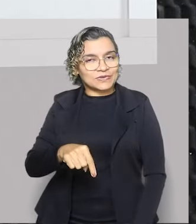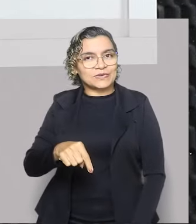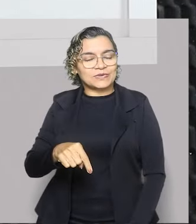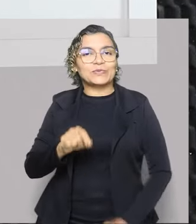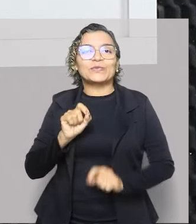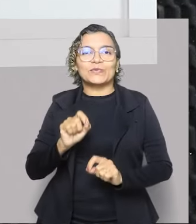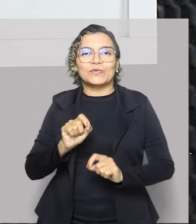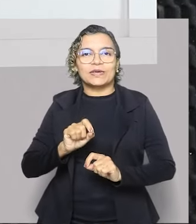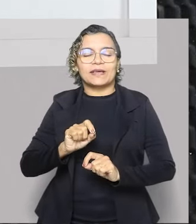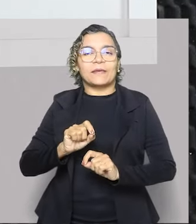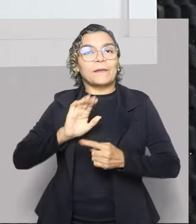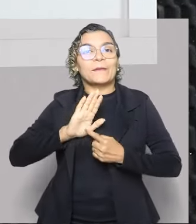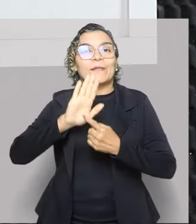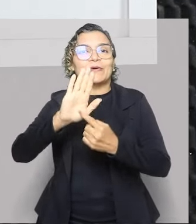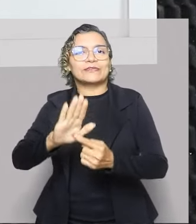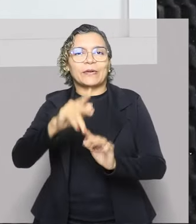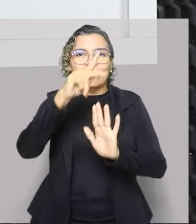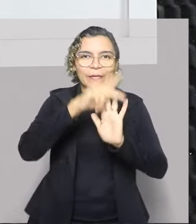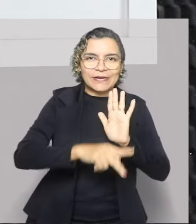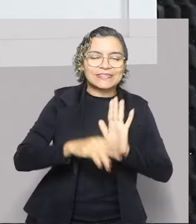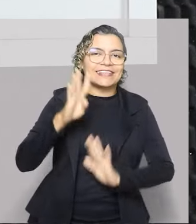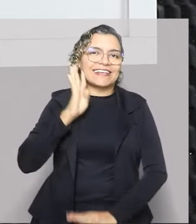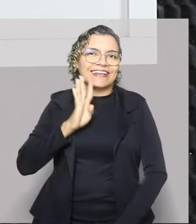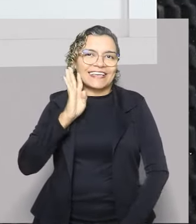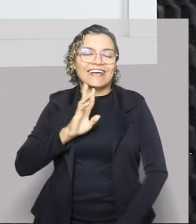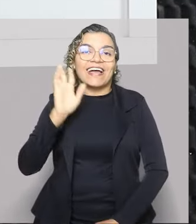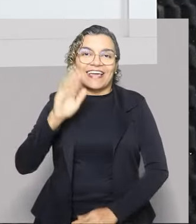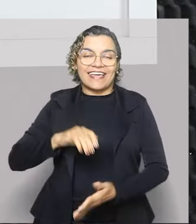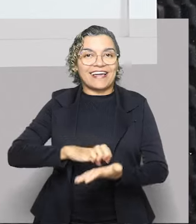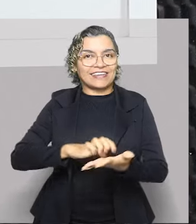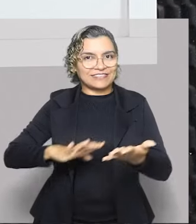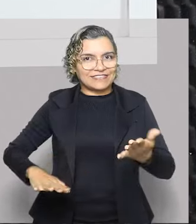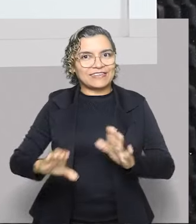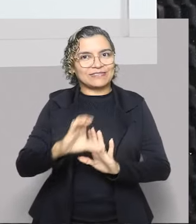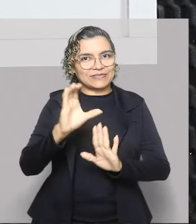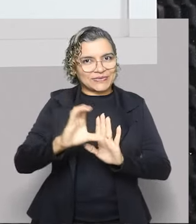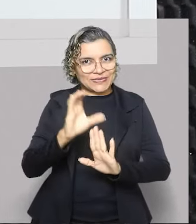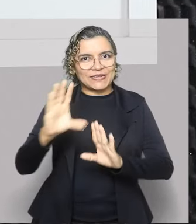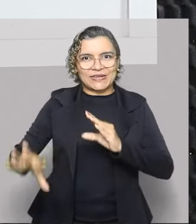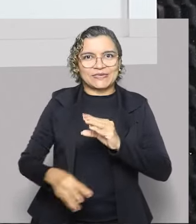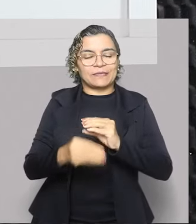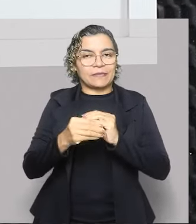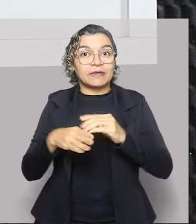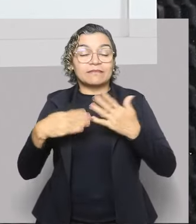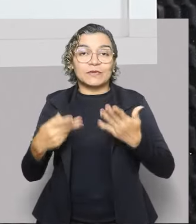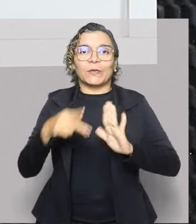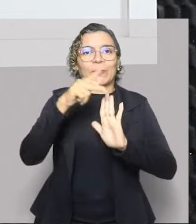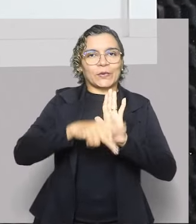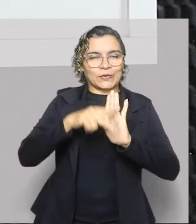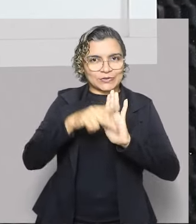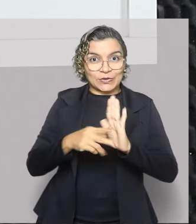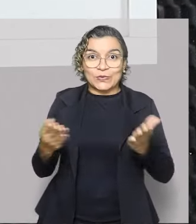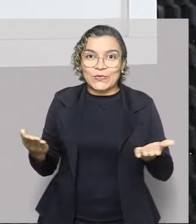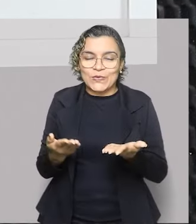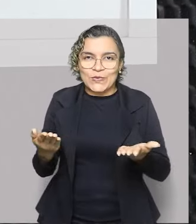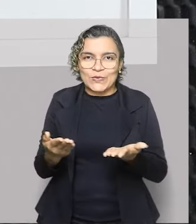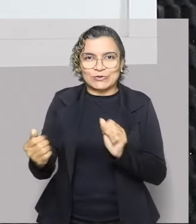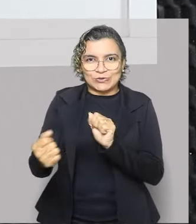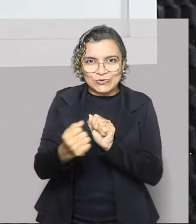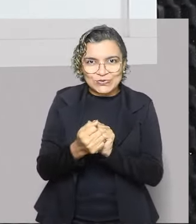projeto super legal que são das atividades curriculares complementares Então nesse projeto aqui eu vou hoje com